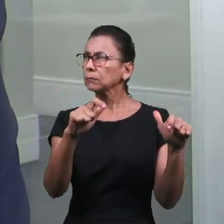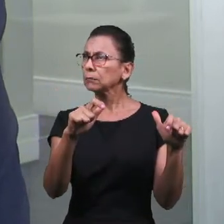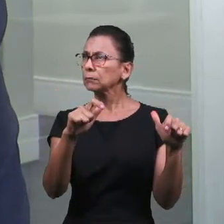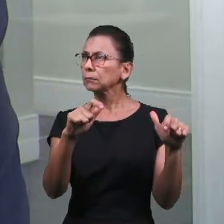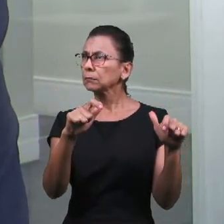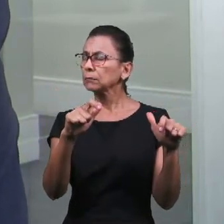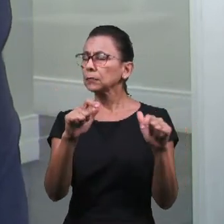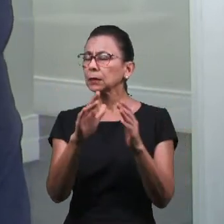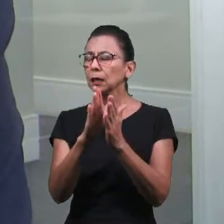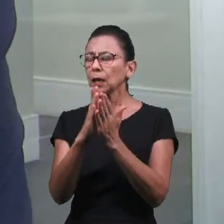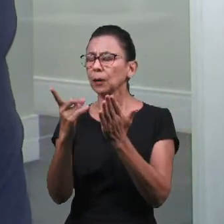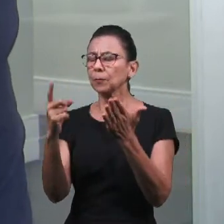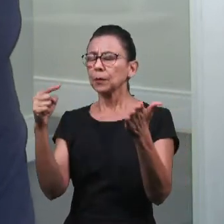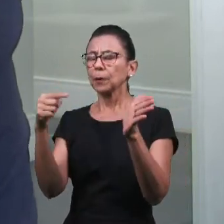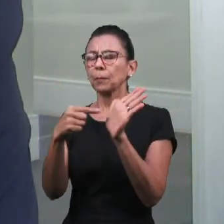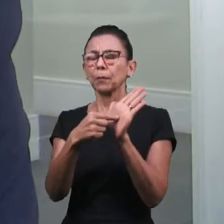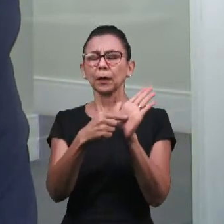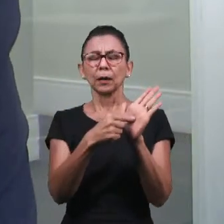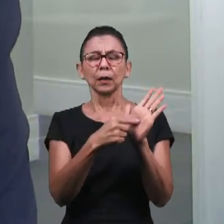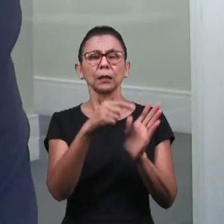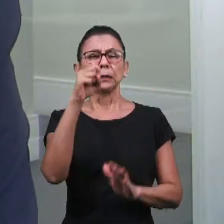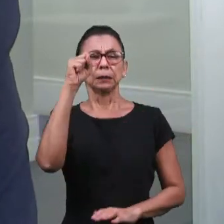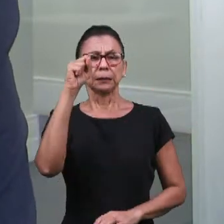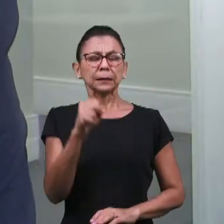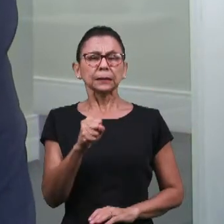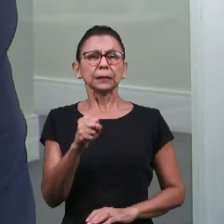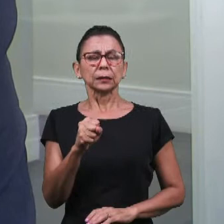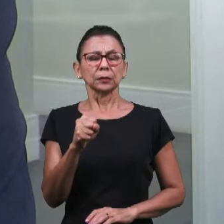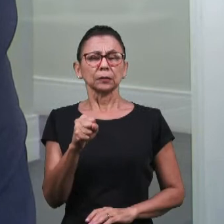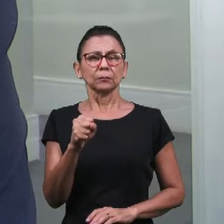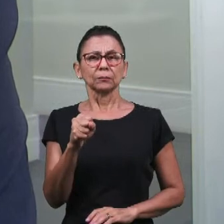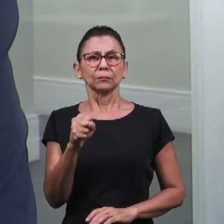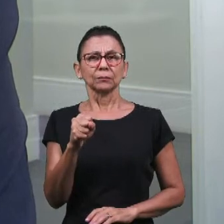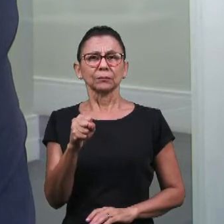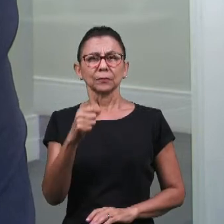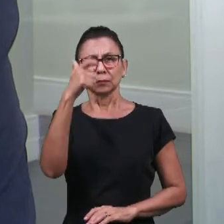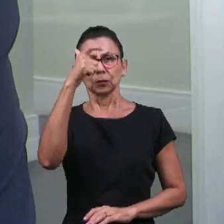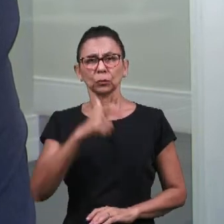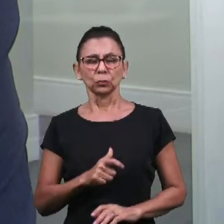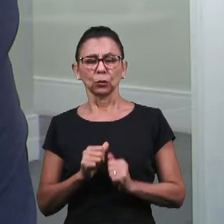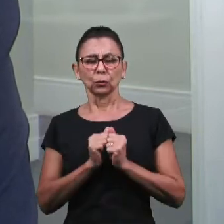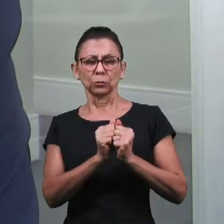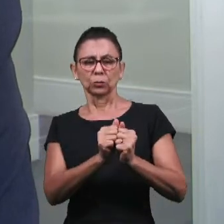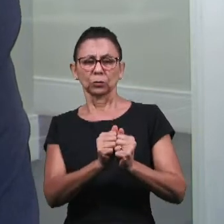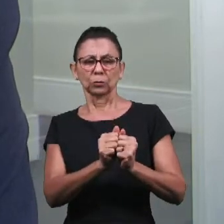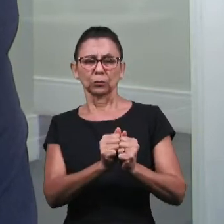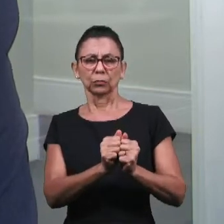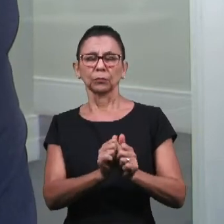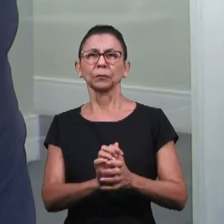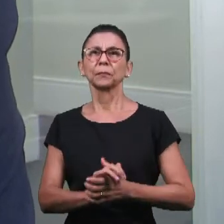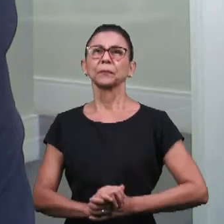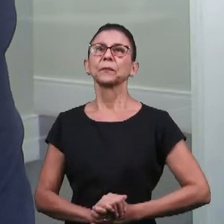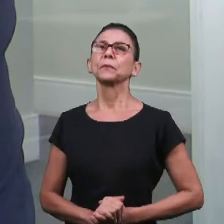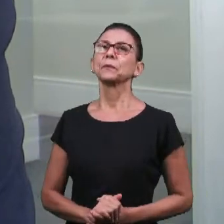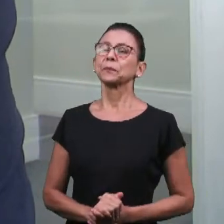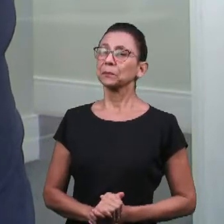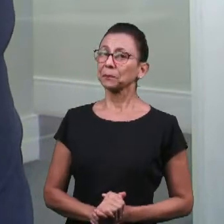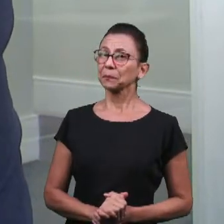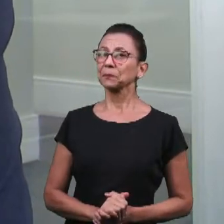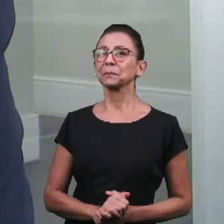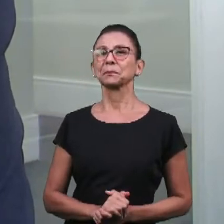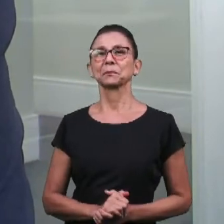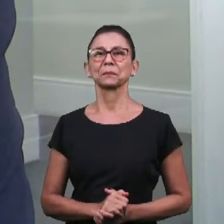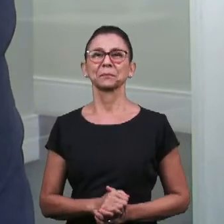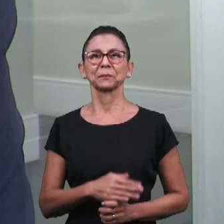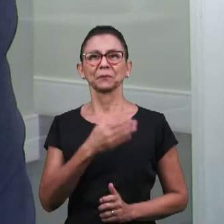sim, não é? O Senhor é contigo. Então, aleluia. Assim, ele me ensinou muito isso, de buscar as experiências com